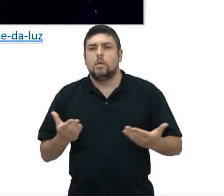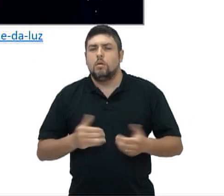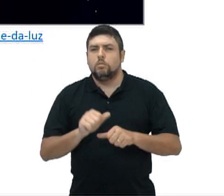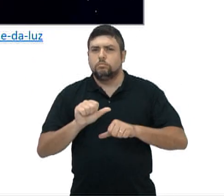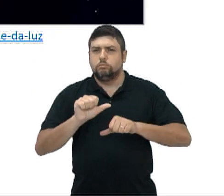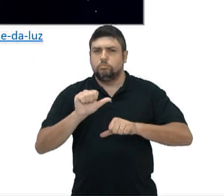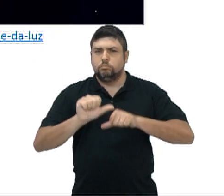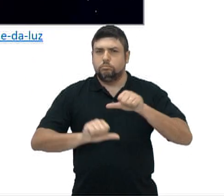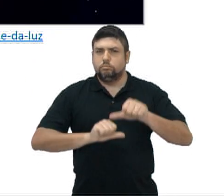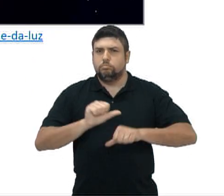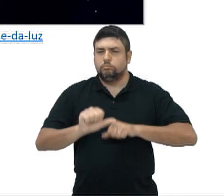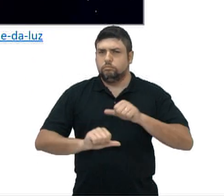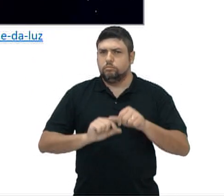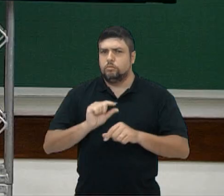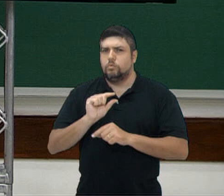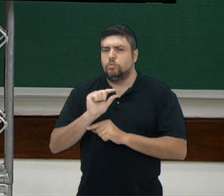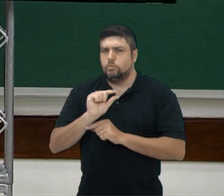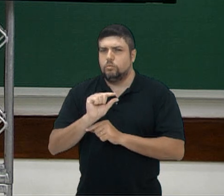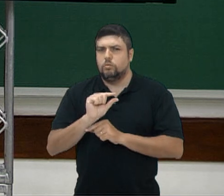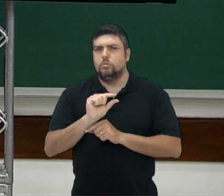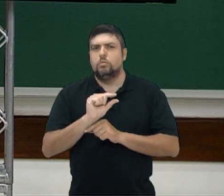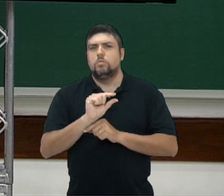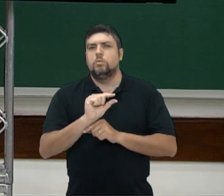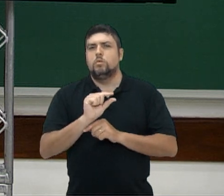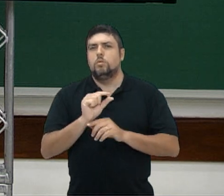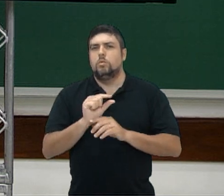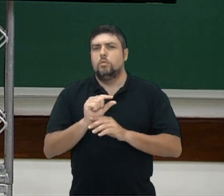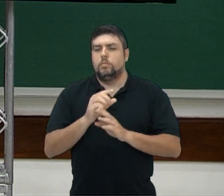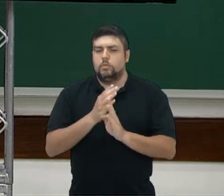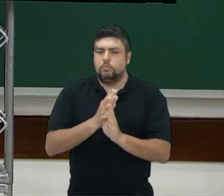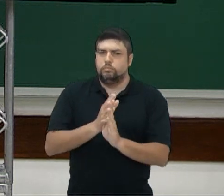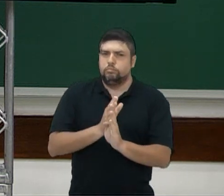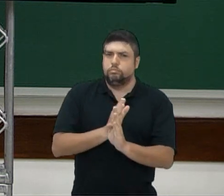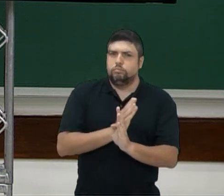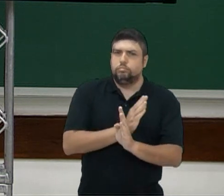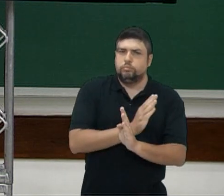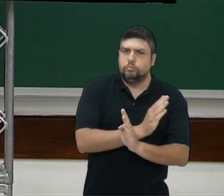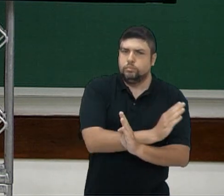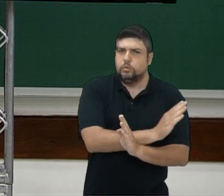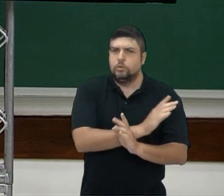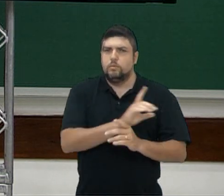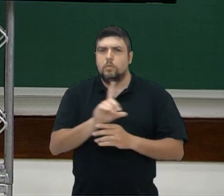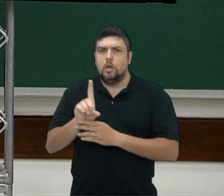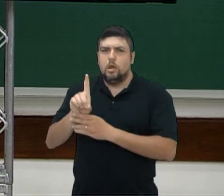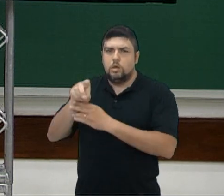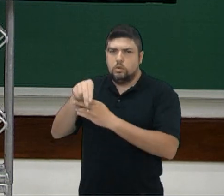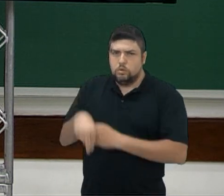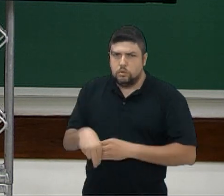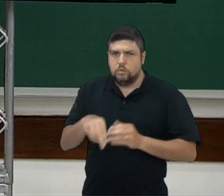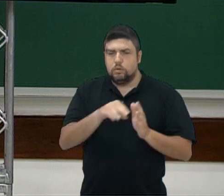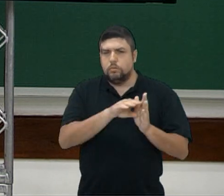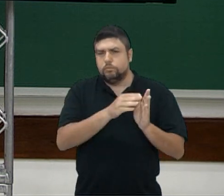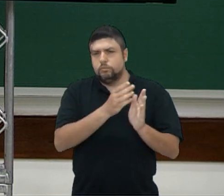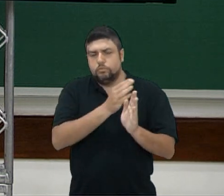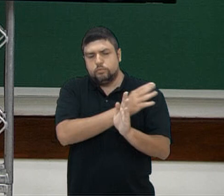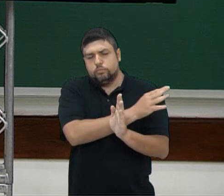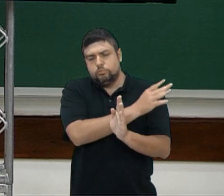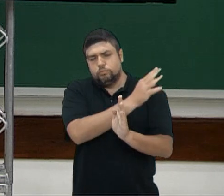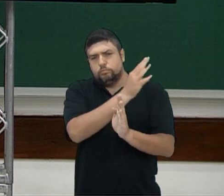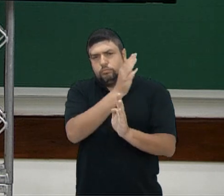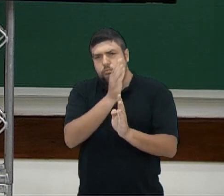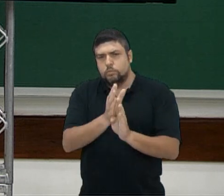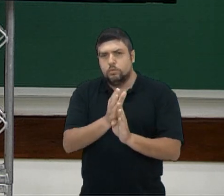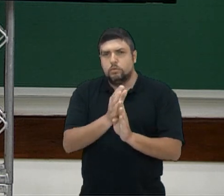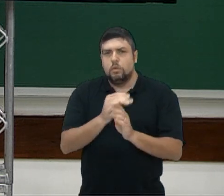que estávamos vendo. Saímos, então, da parte da termodinâmica e estamos avançando para o conceito